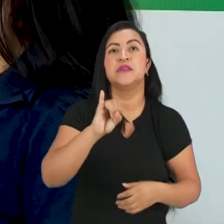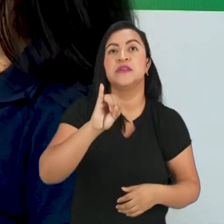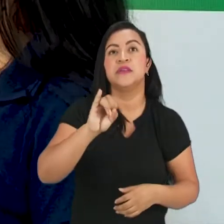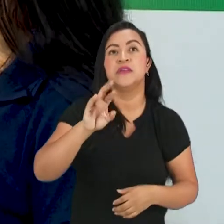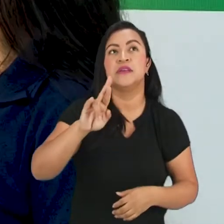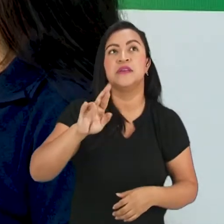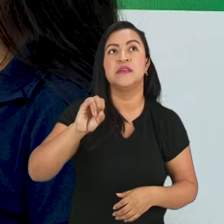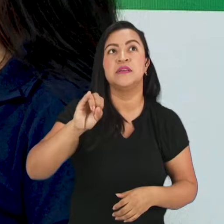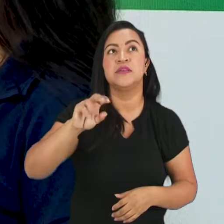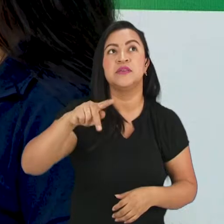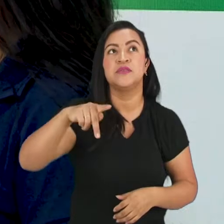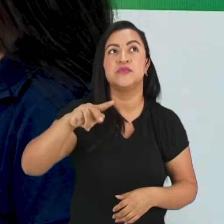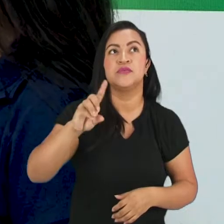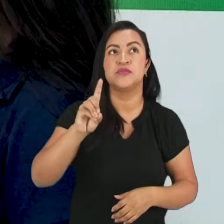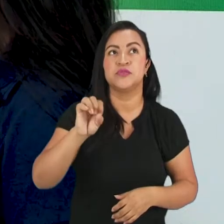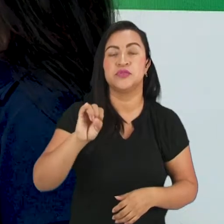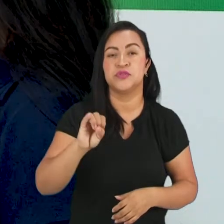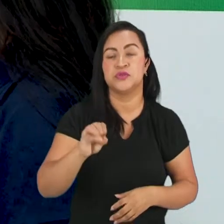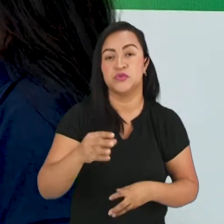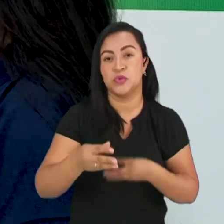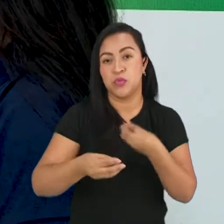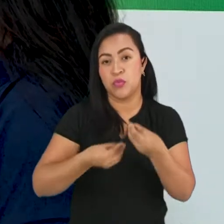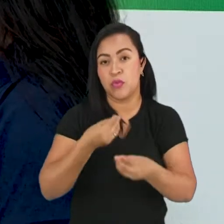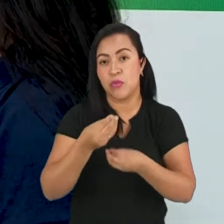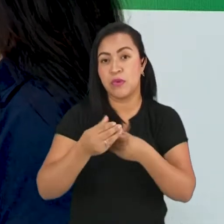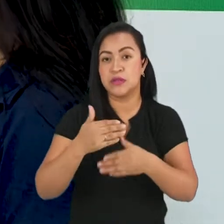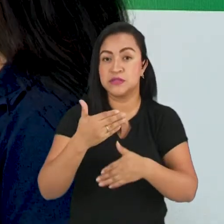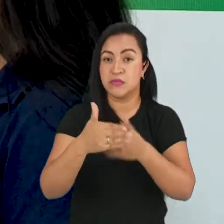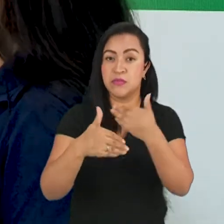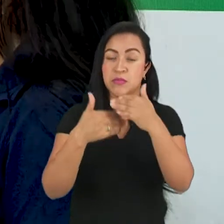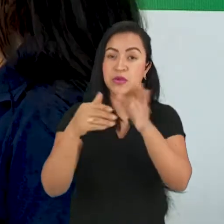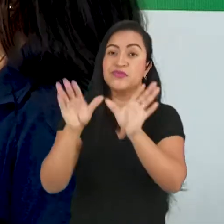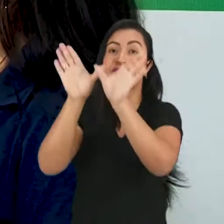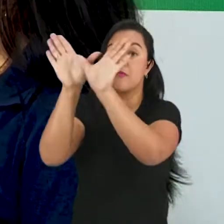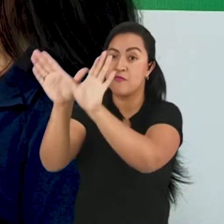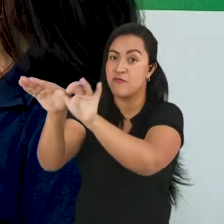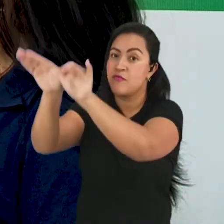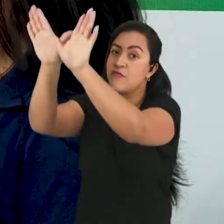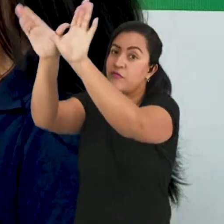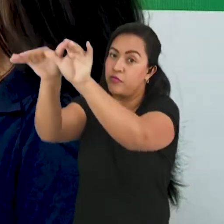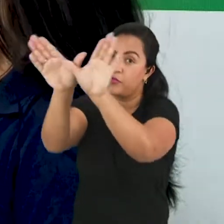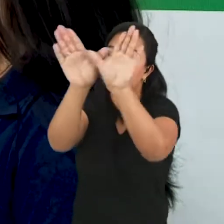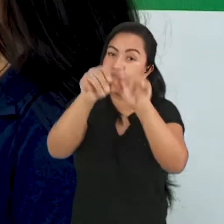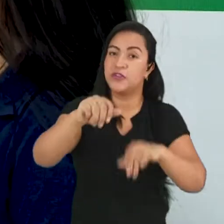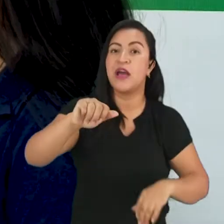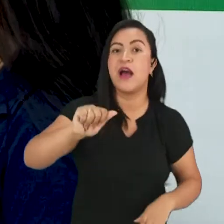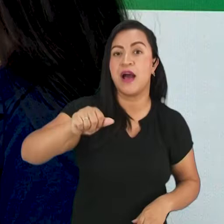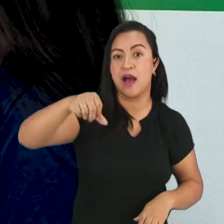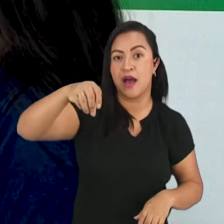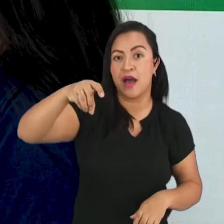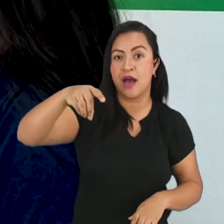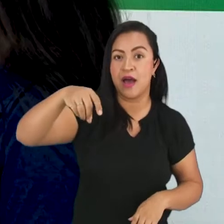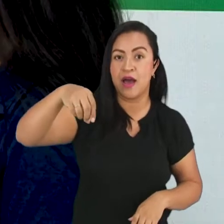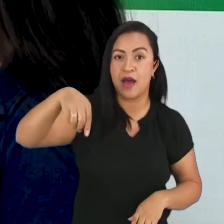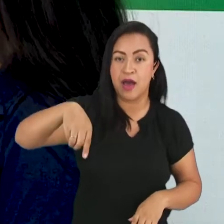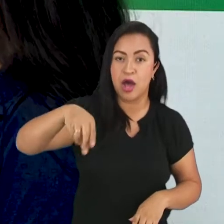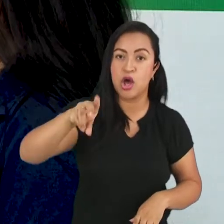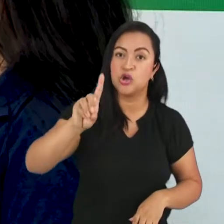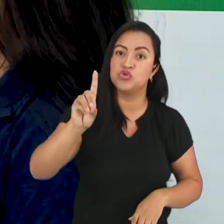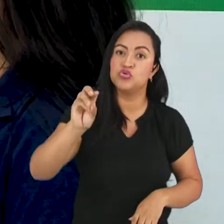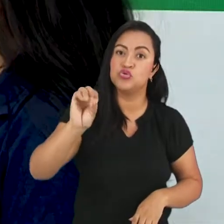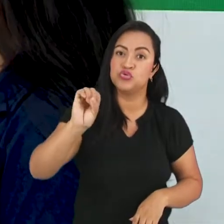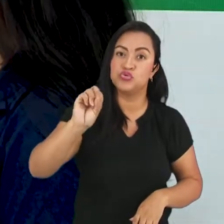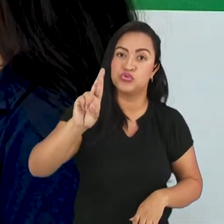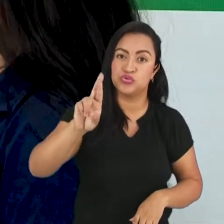por mais de 90 espécies. Por passar a maior parte do seu tempo voando, a andorinha desenvolveu uma